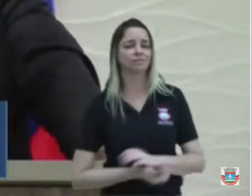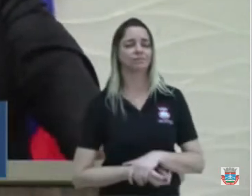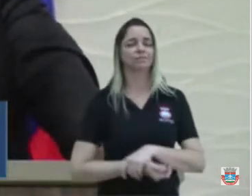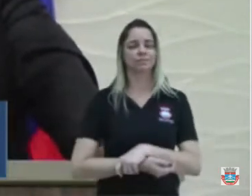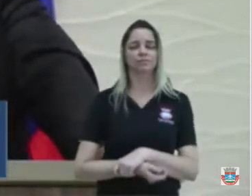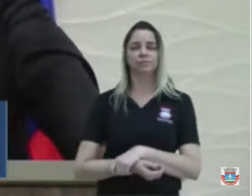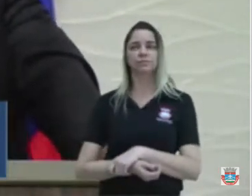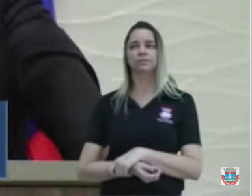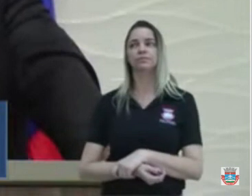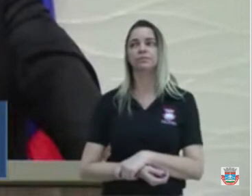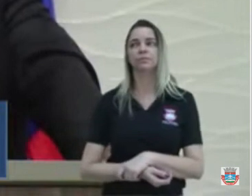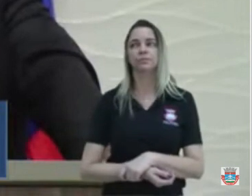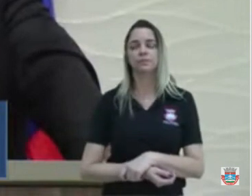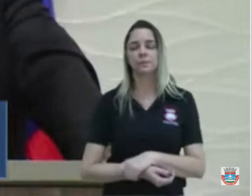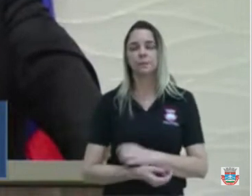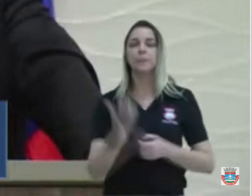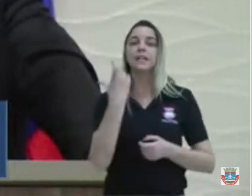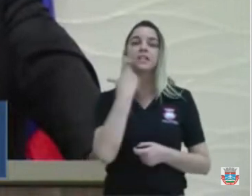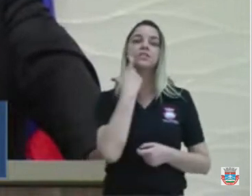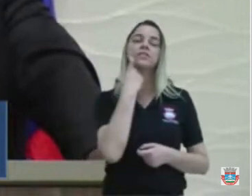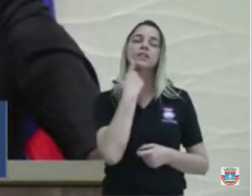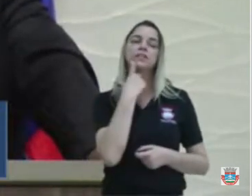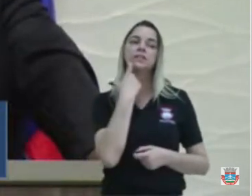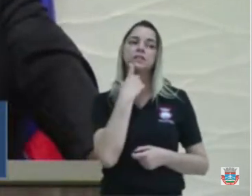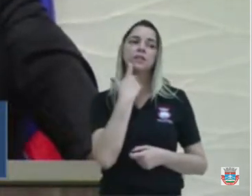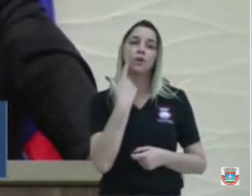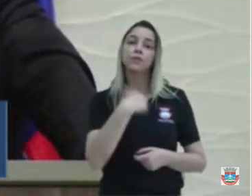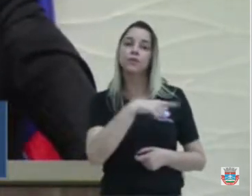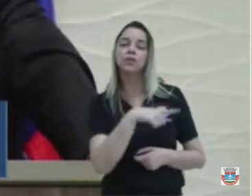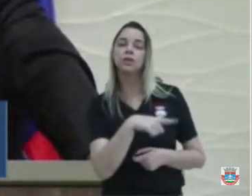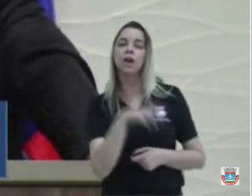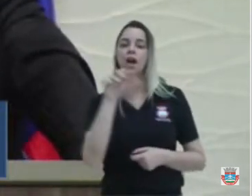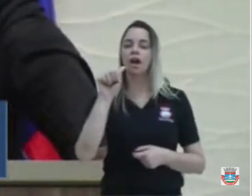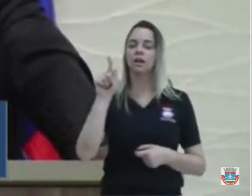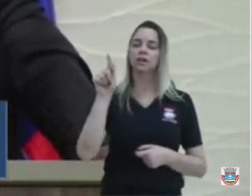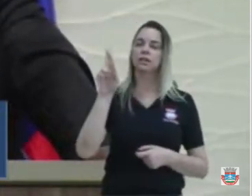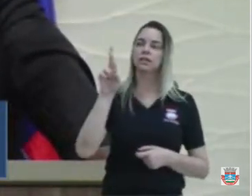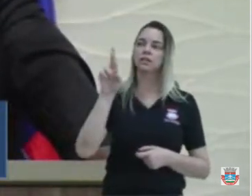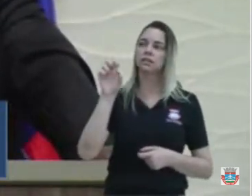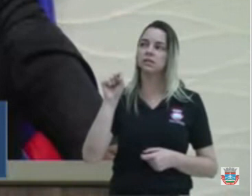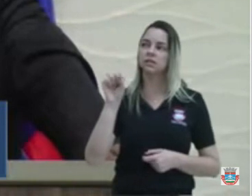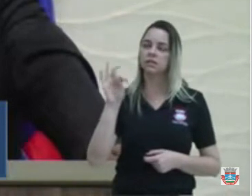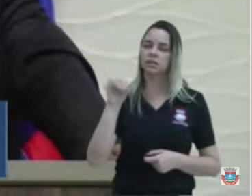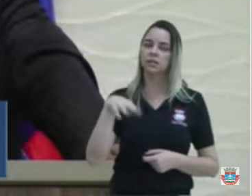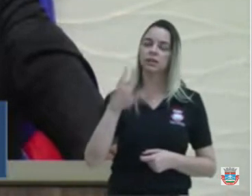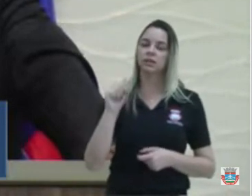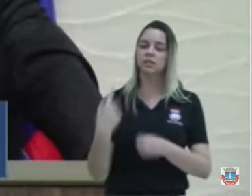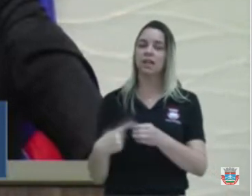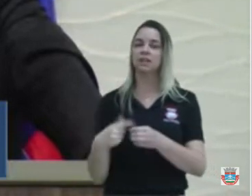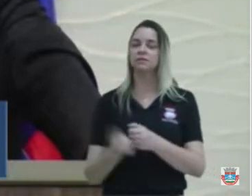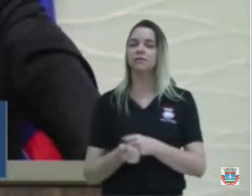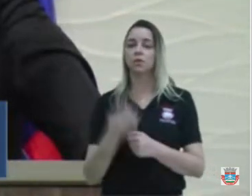Olha, sexta-feira, eu fui para Agrestina com 4 pessoas daqui de São Bento fazer